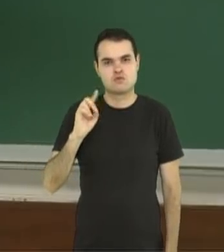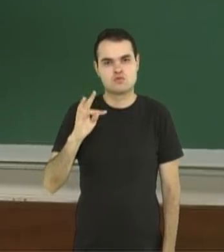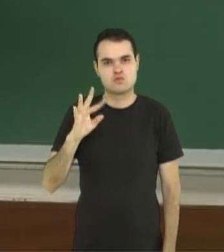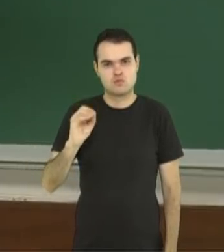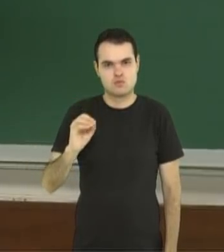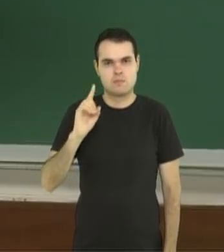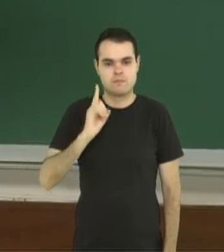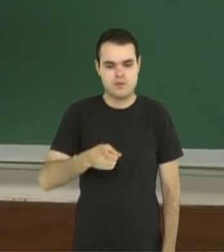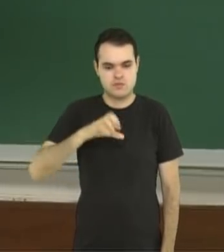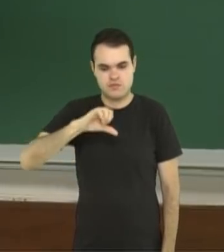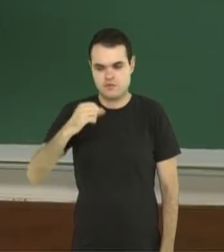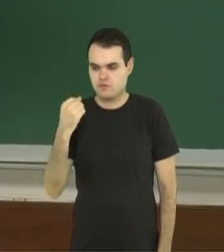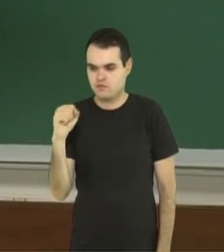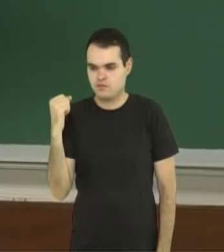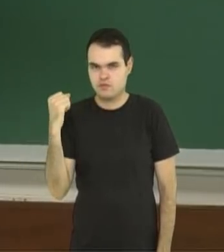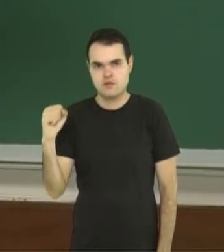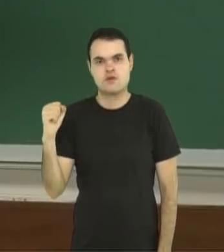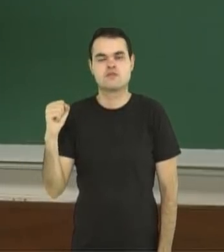tenho